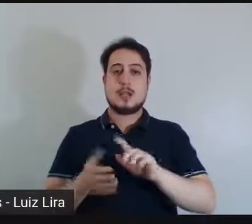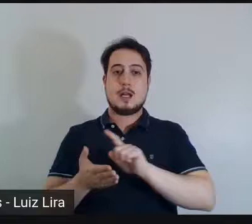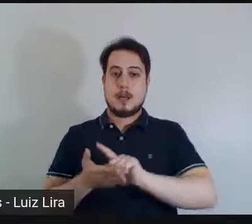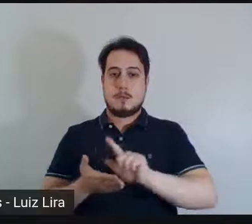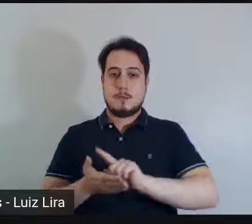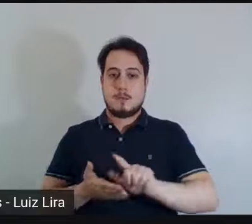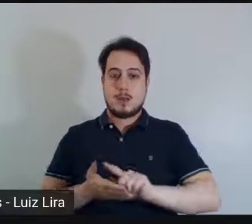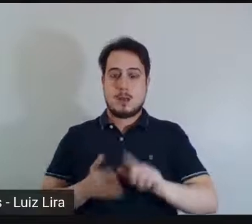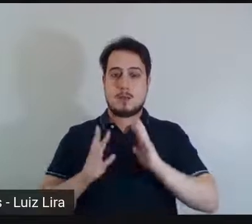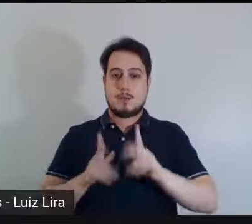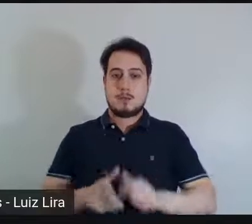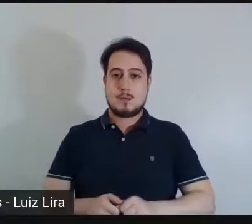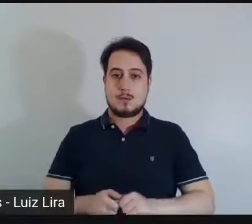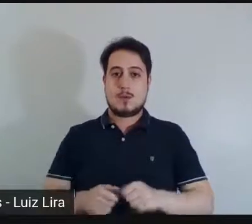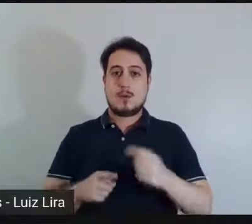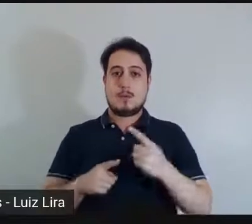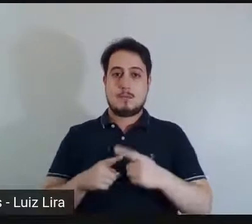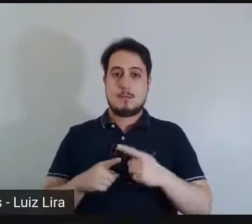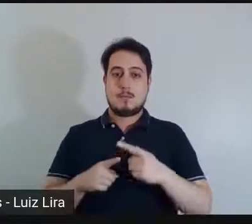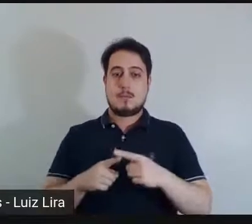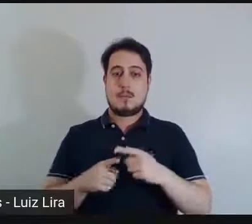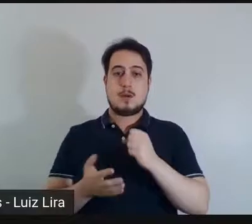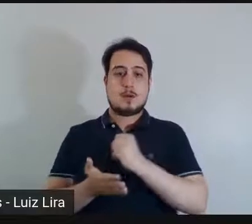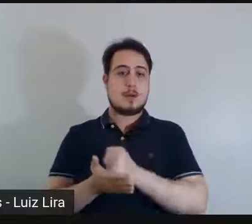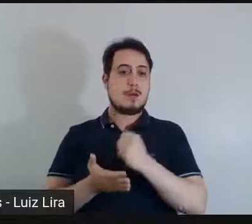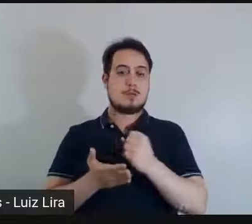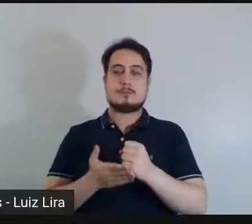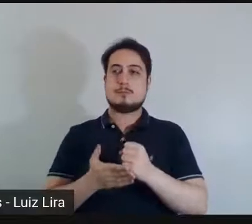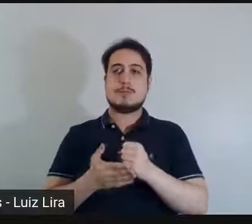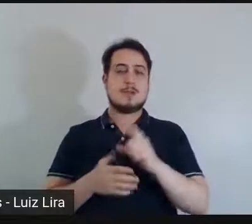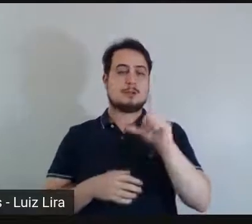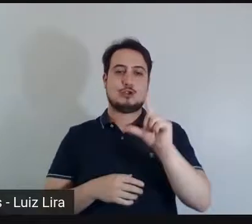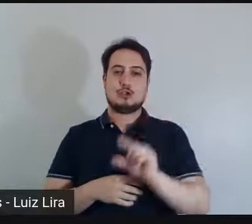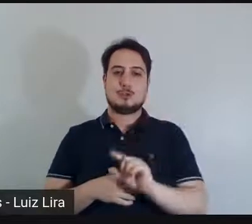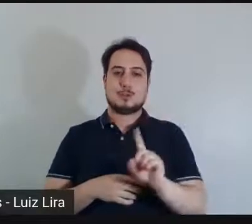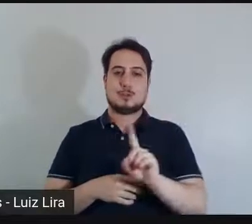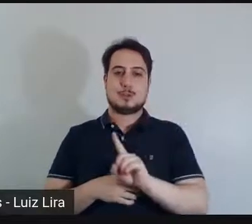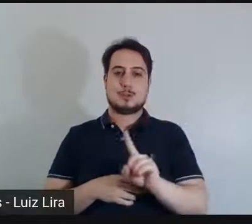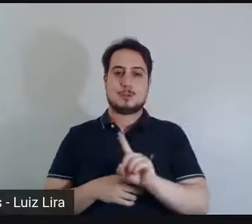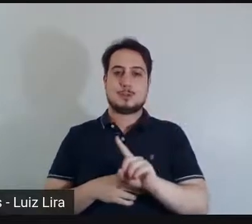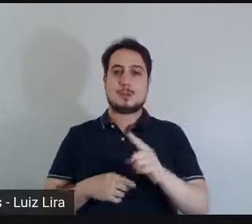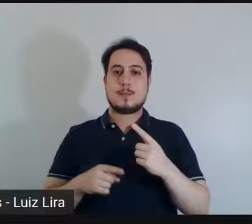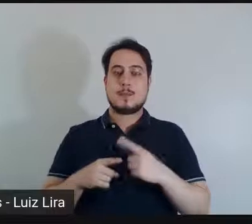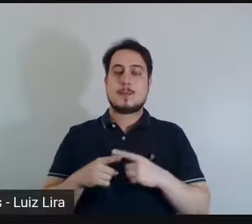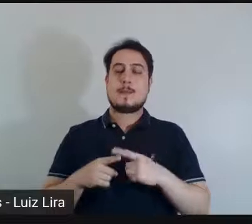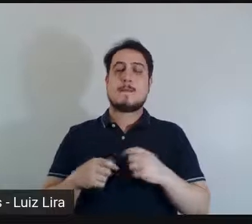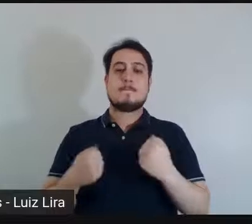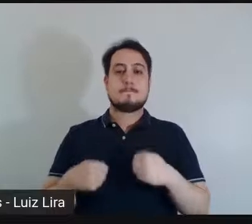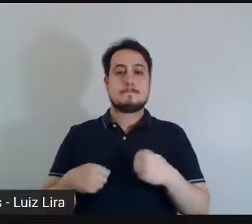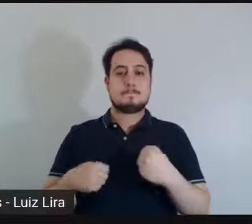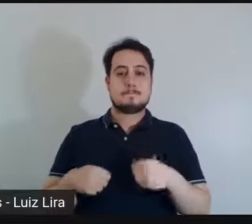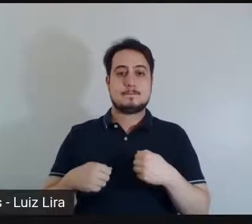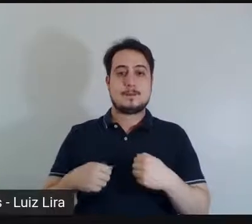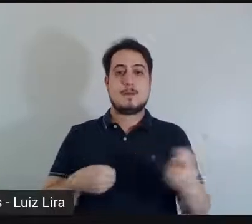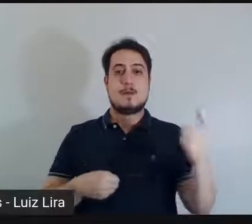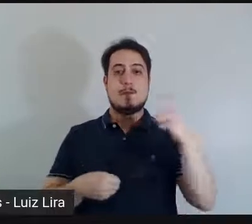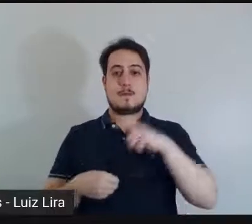no primeiro momento é um contrato que talvez não vá sofrer redução, porque a gente vai ter que, na